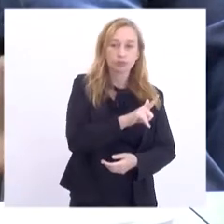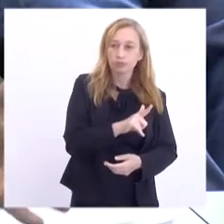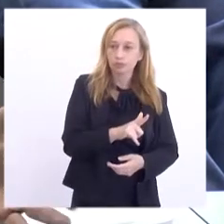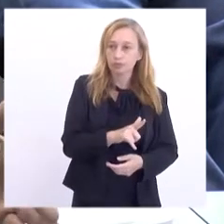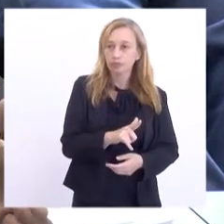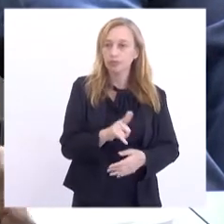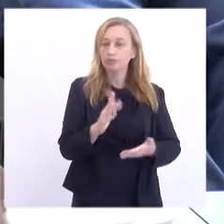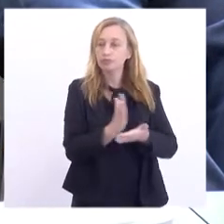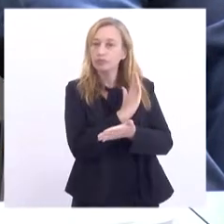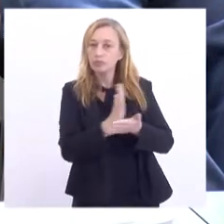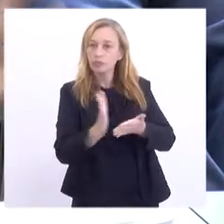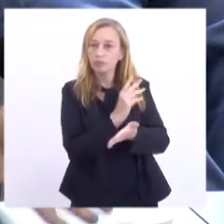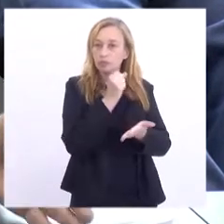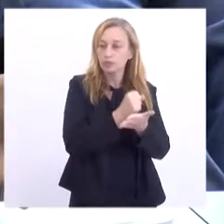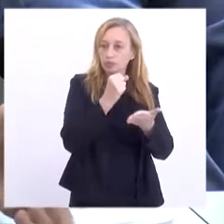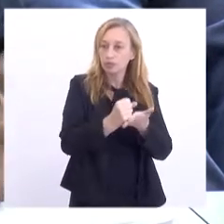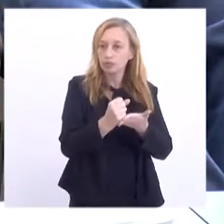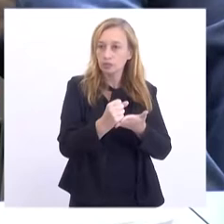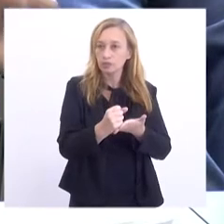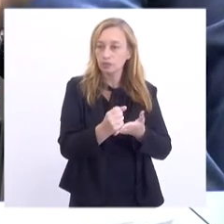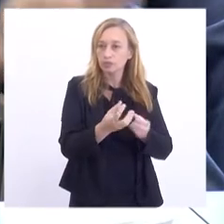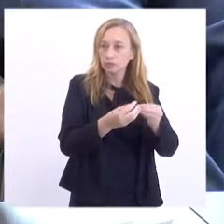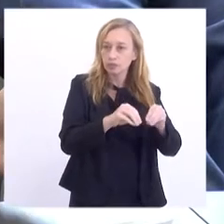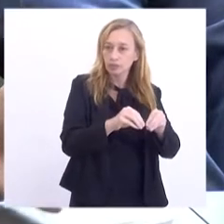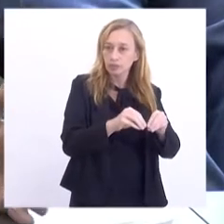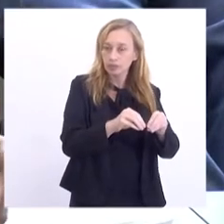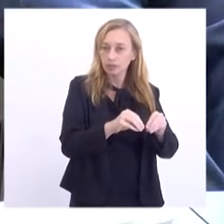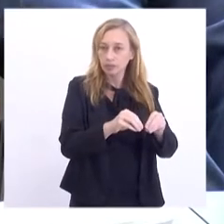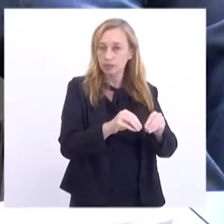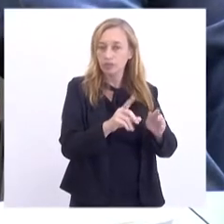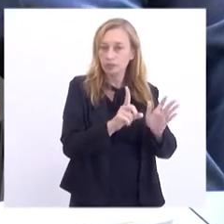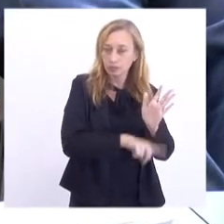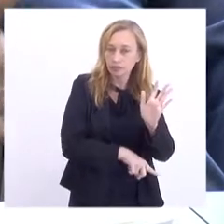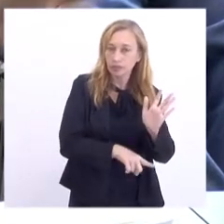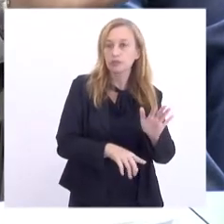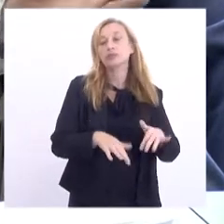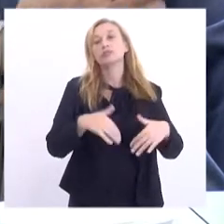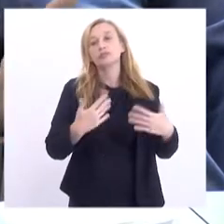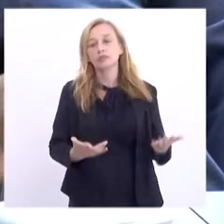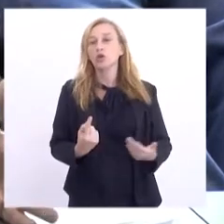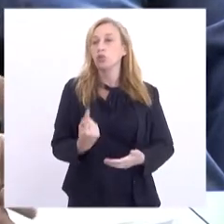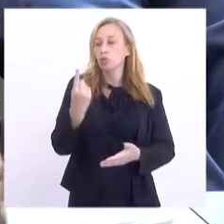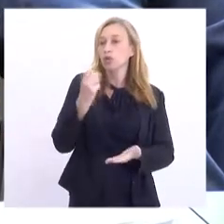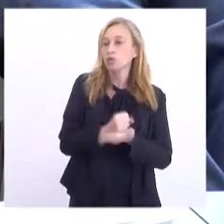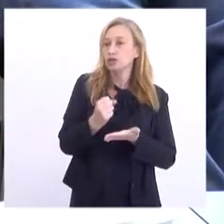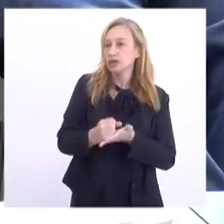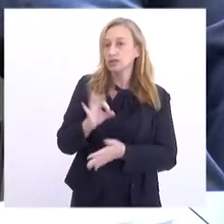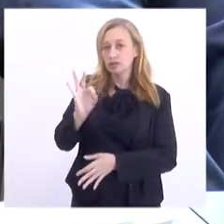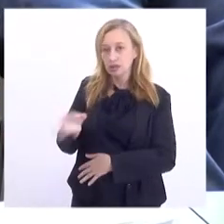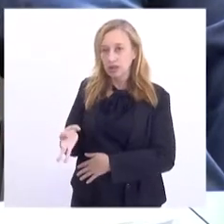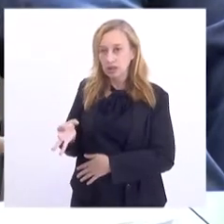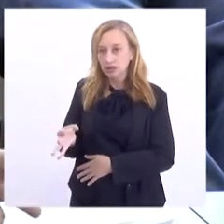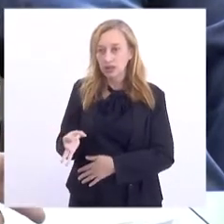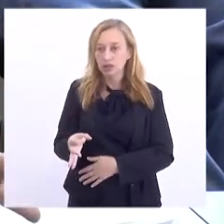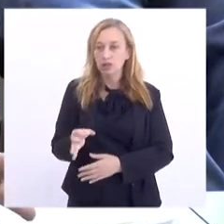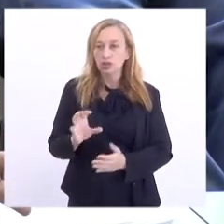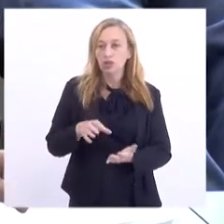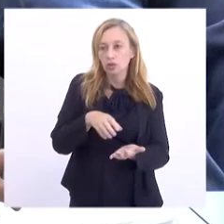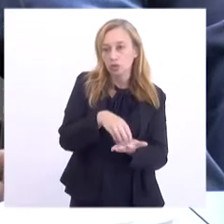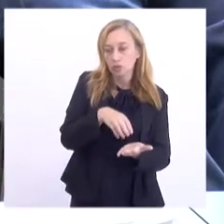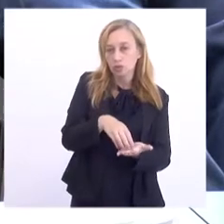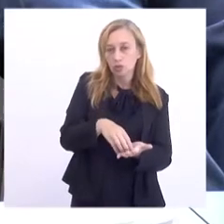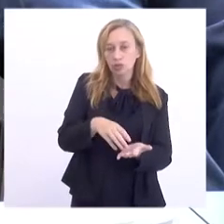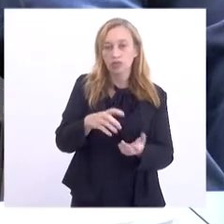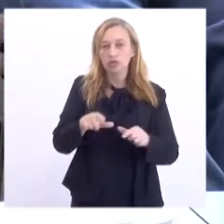ainda terminar de contratações Que prejuízo que ocorreu fosse ainda maior bom então é uma contratação específica o núcleo fez um